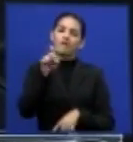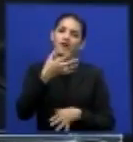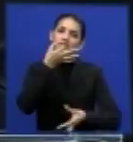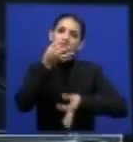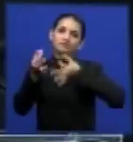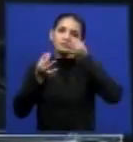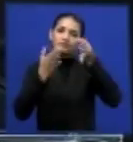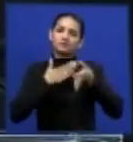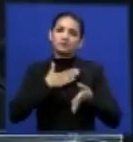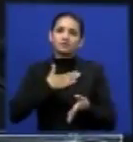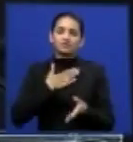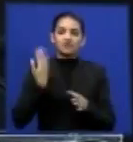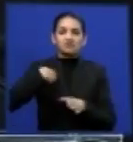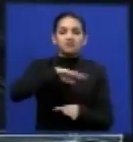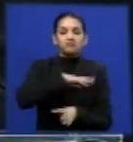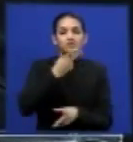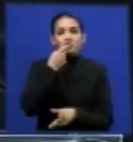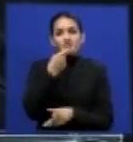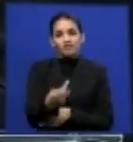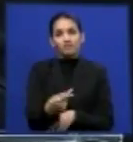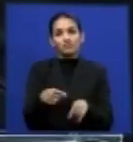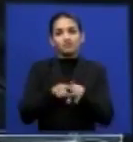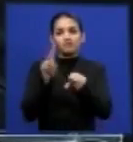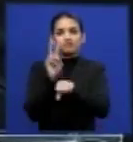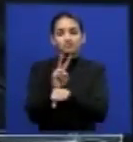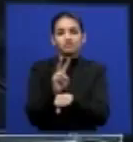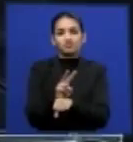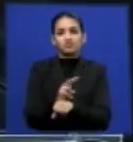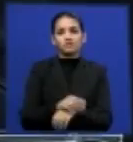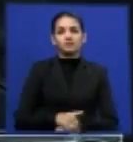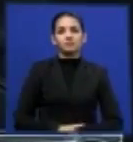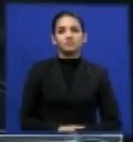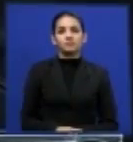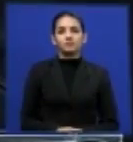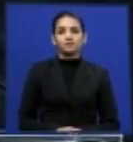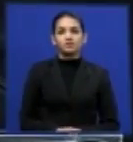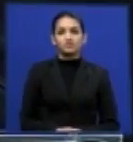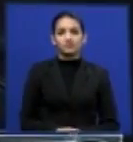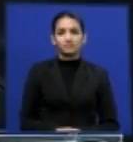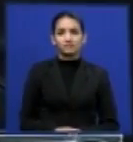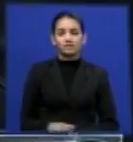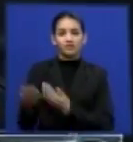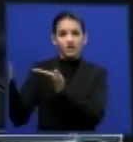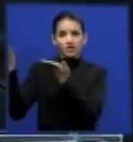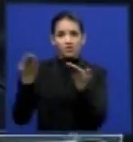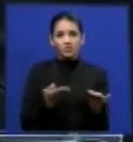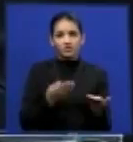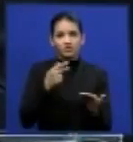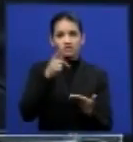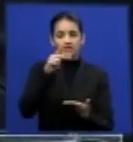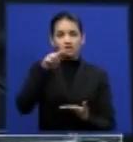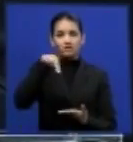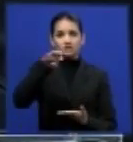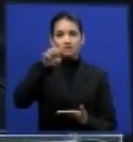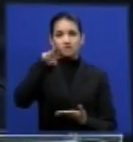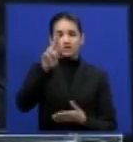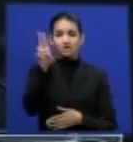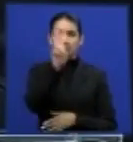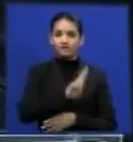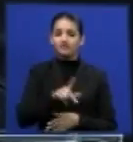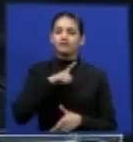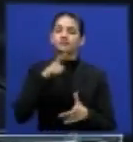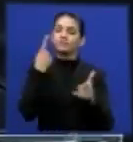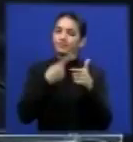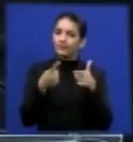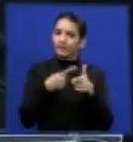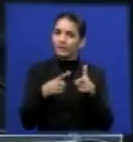causa vem aqui defender que a importação de pneus usados vai gerar problemas